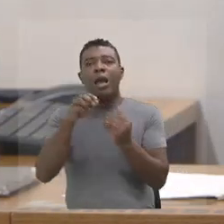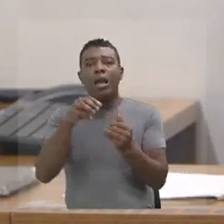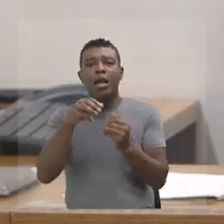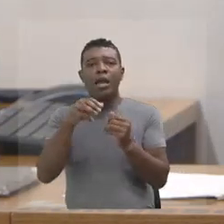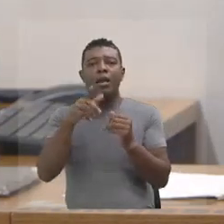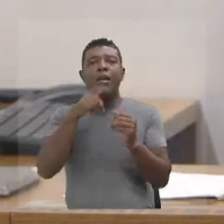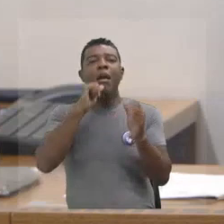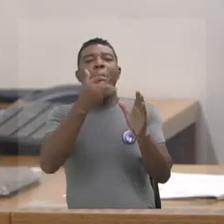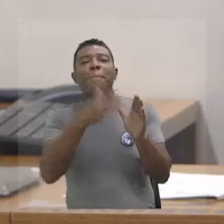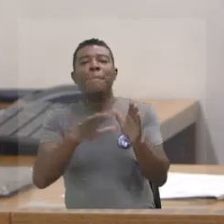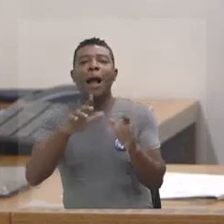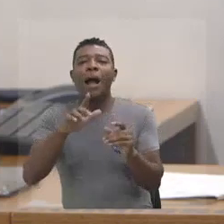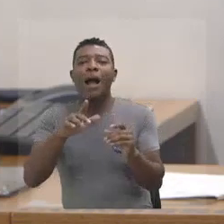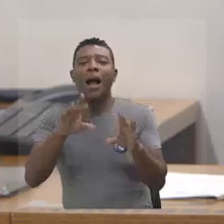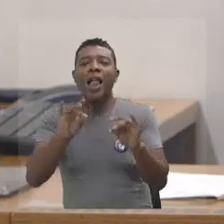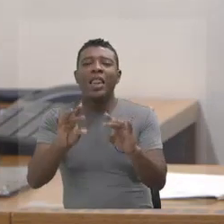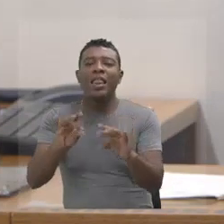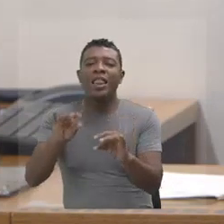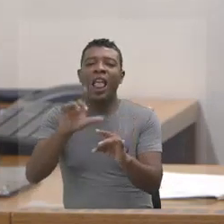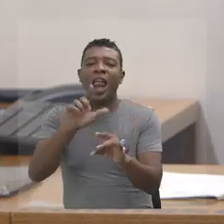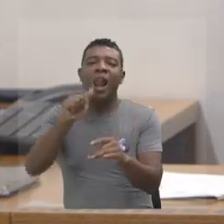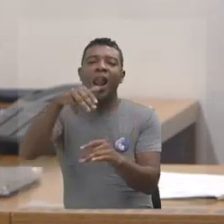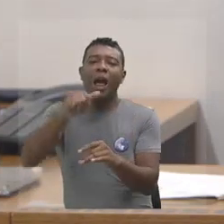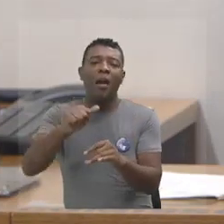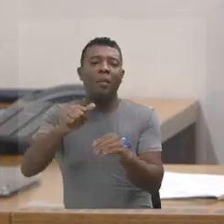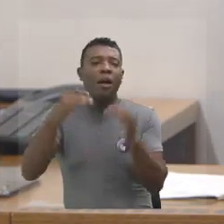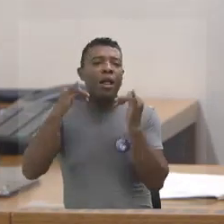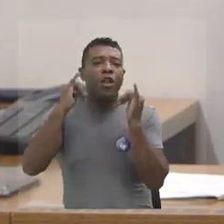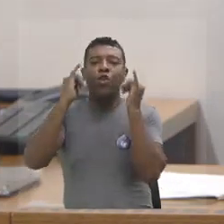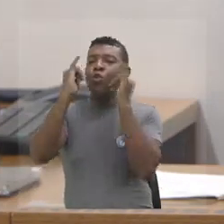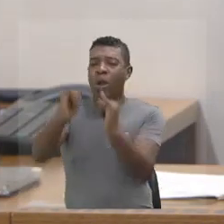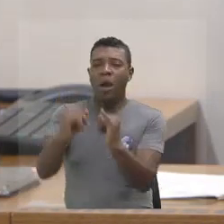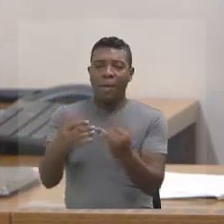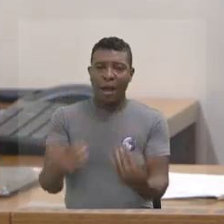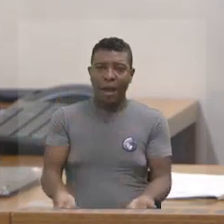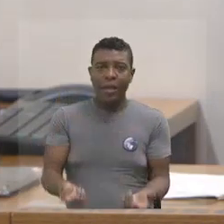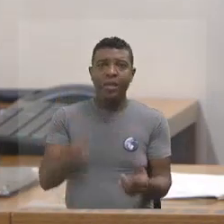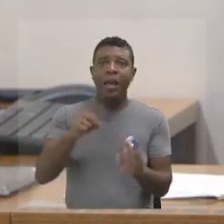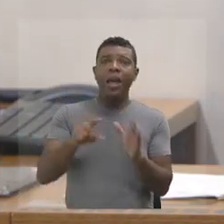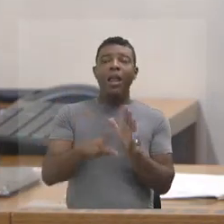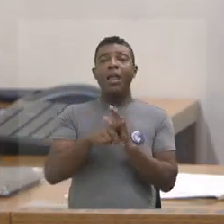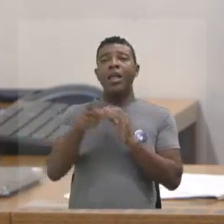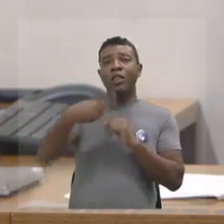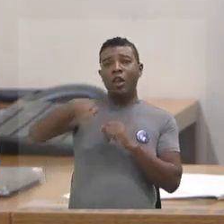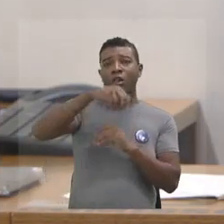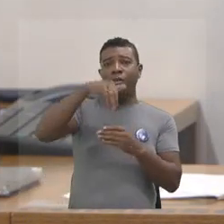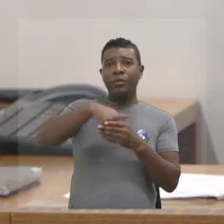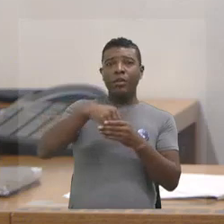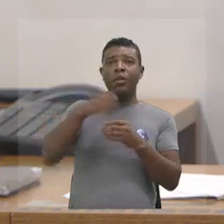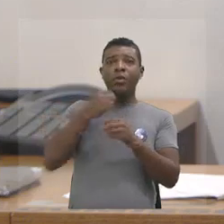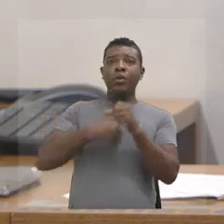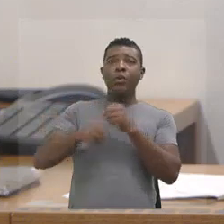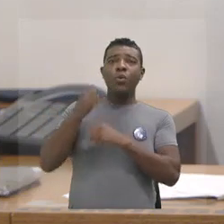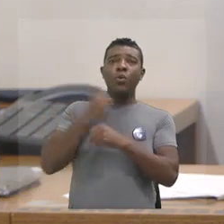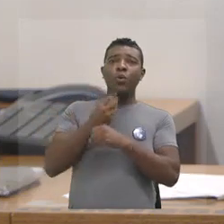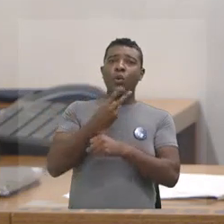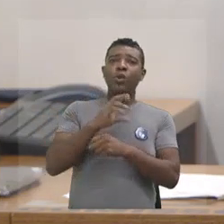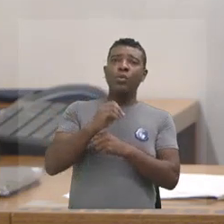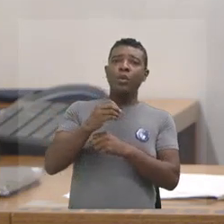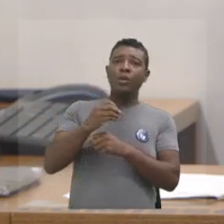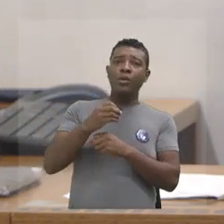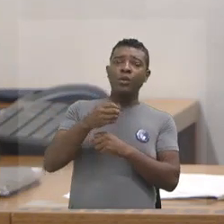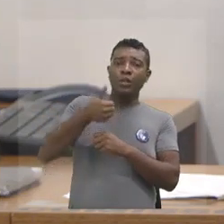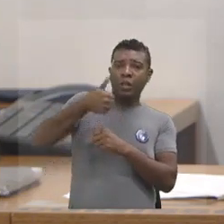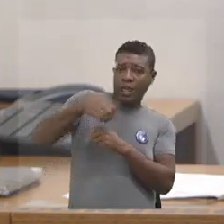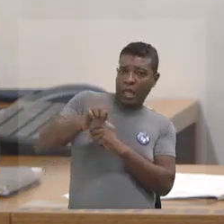votação Nossa nada legislatura em 2019 fevereiro ela foi uma resposta rápida